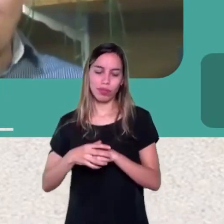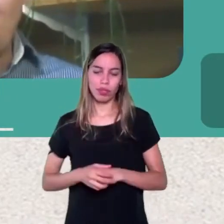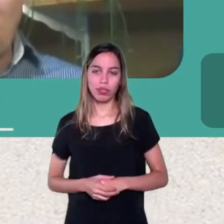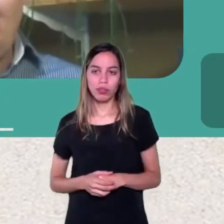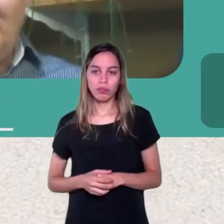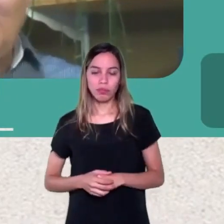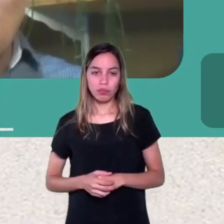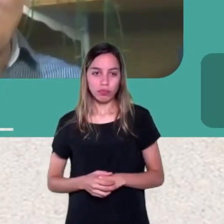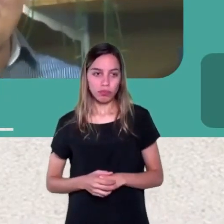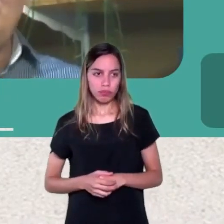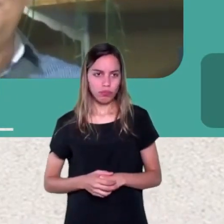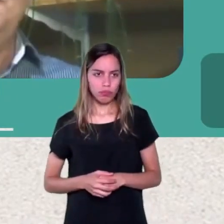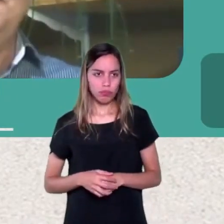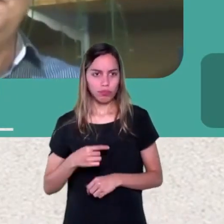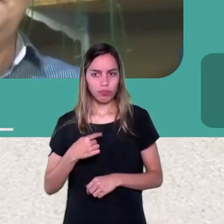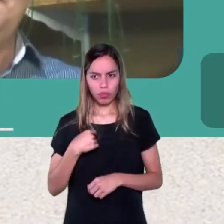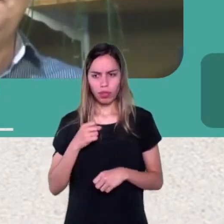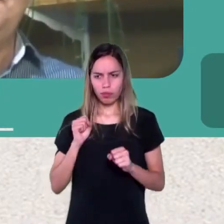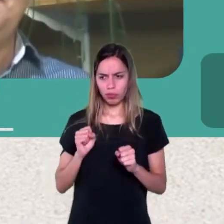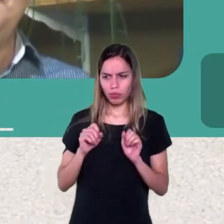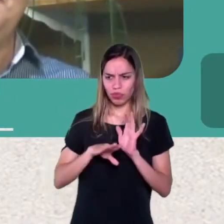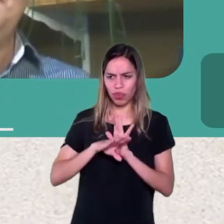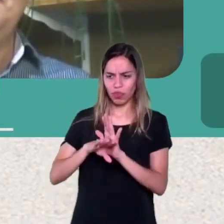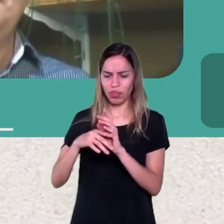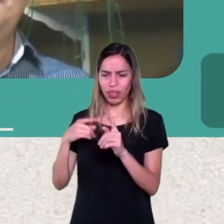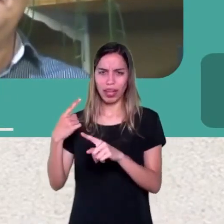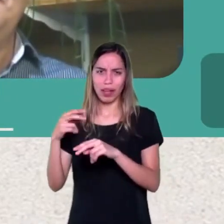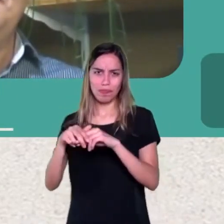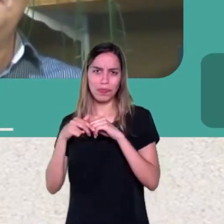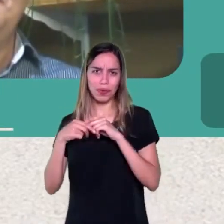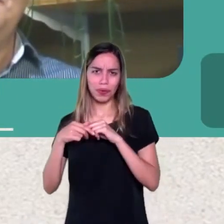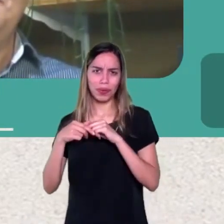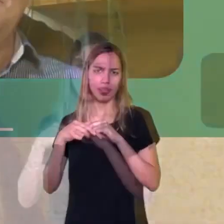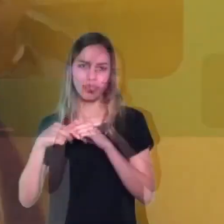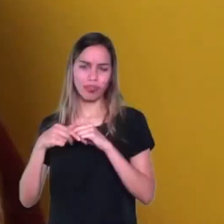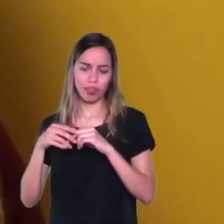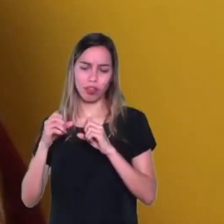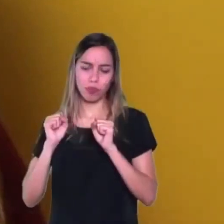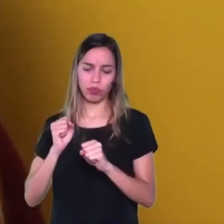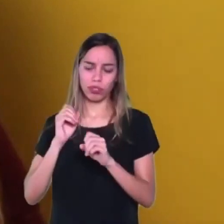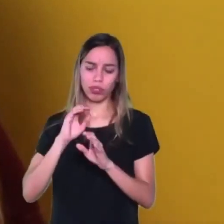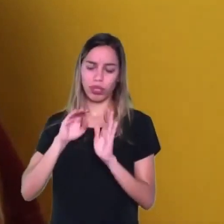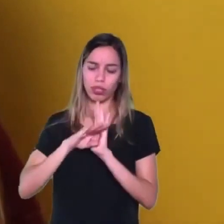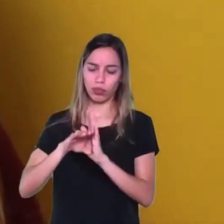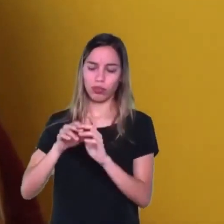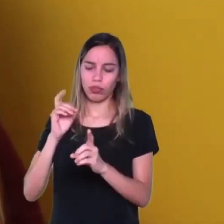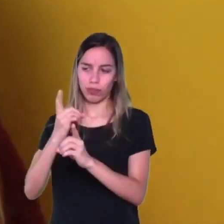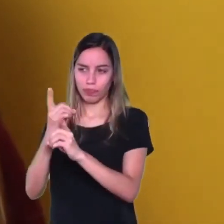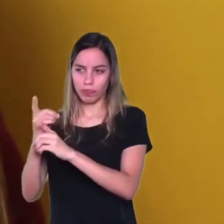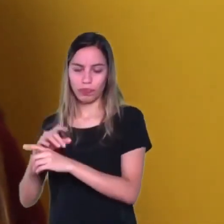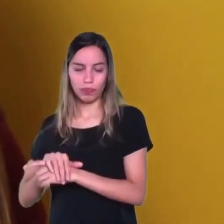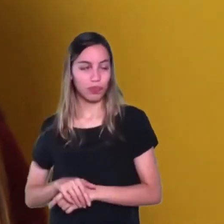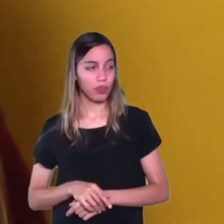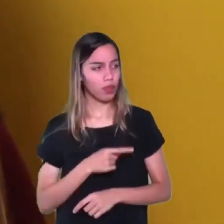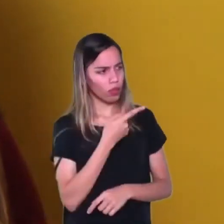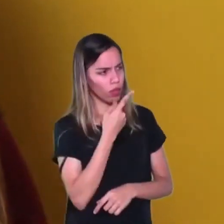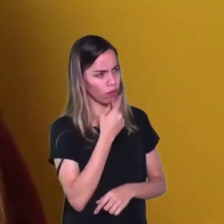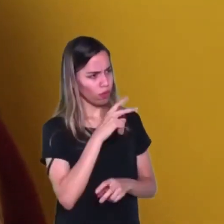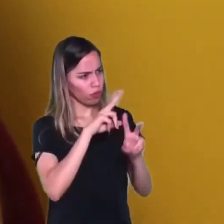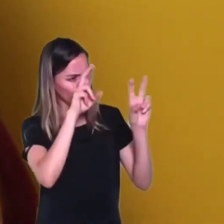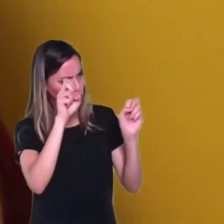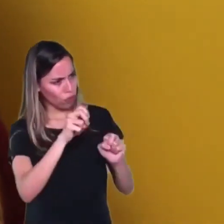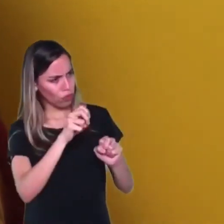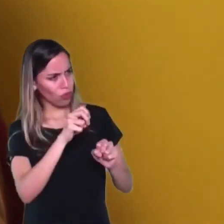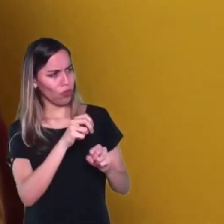bastante neste encontro. Eu fiquei imaginando, assim, você já tocou nesse assunto, desse resgate, dessa perda também,